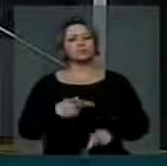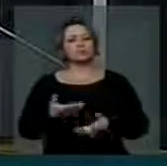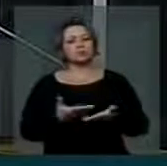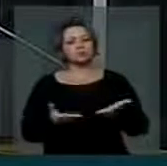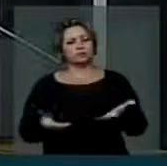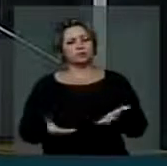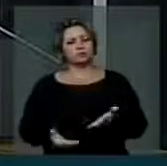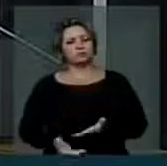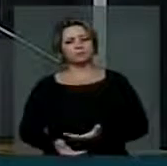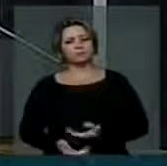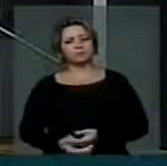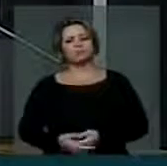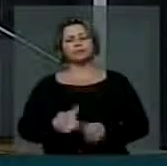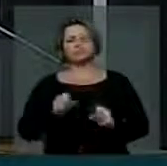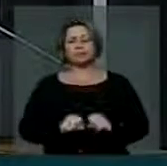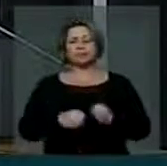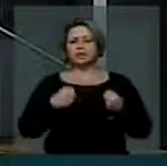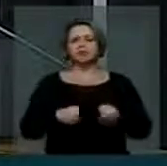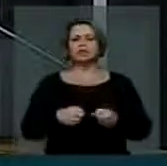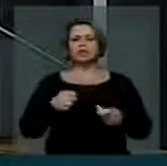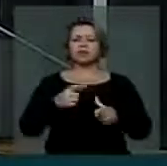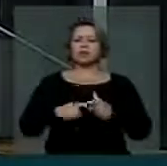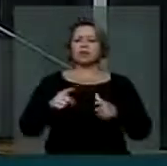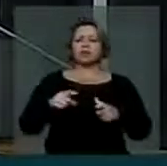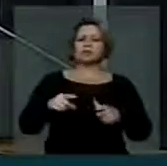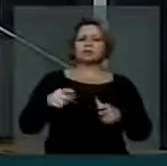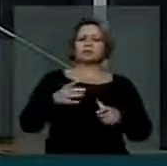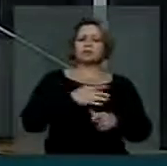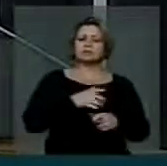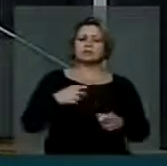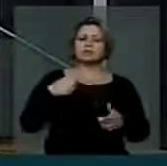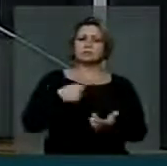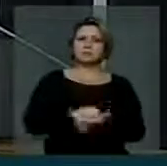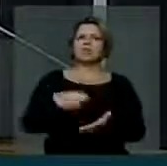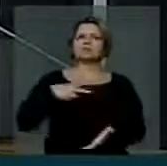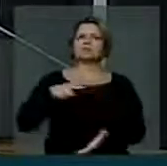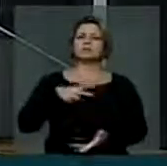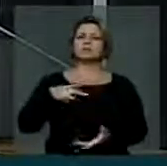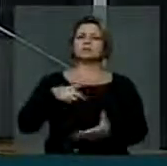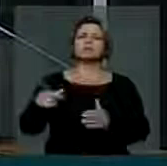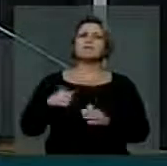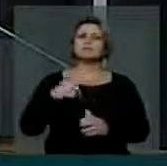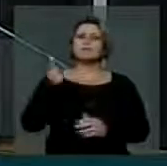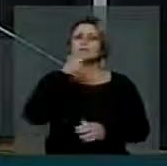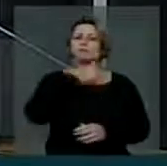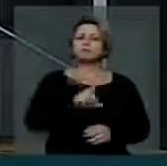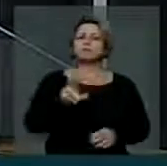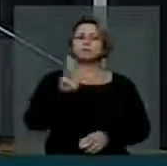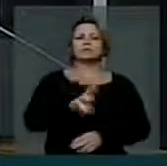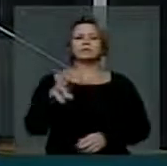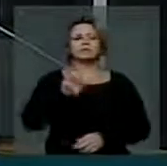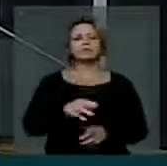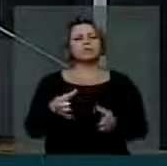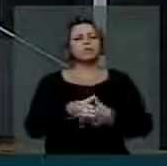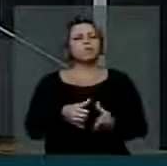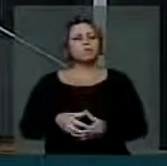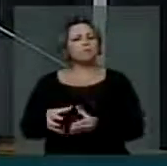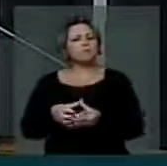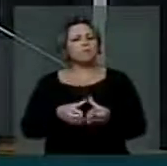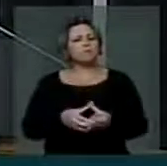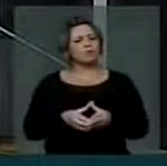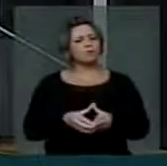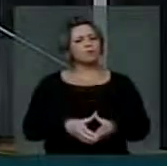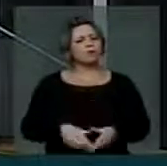queridas deputadas, que enfrenta a saúde privada, sofre as limitações de um setor